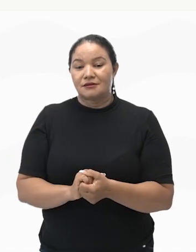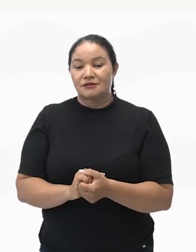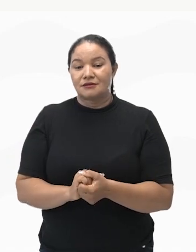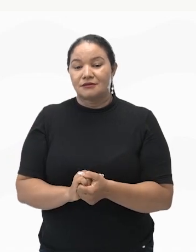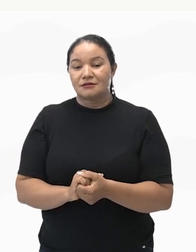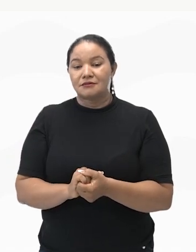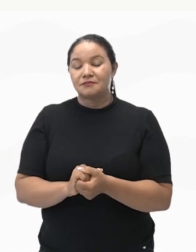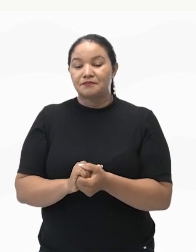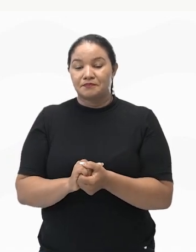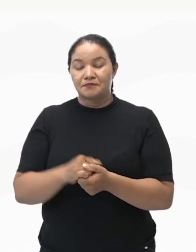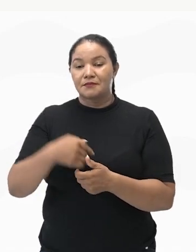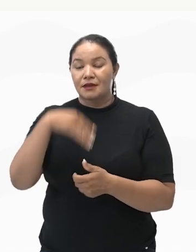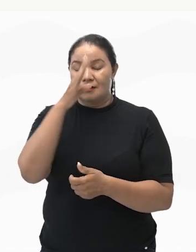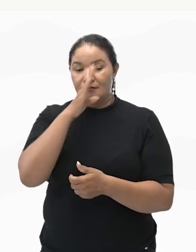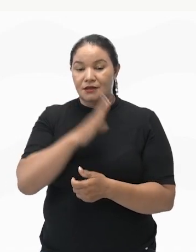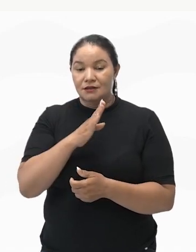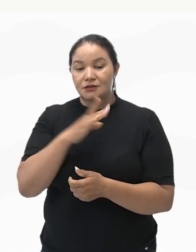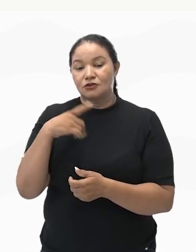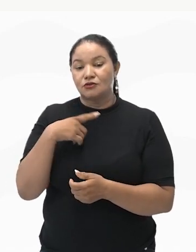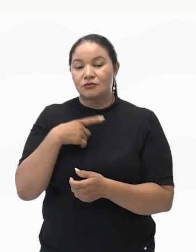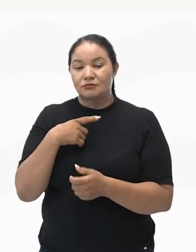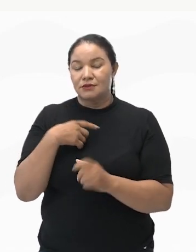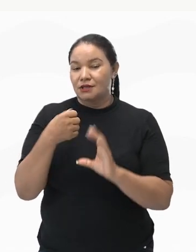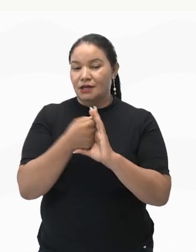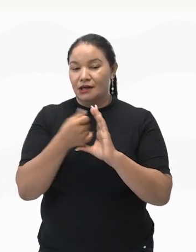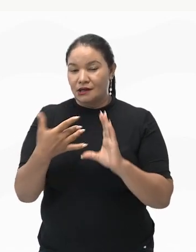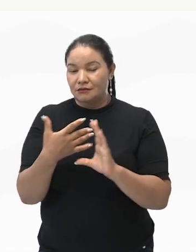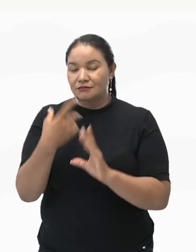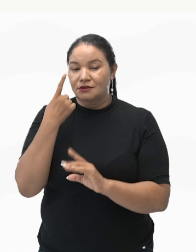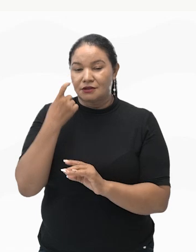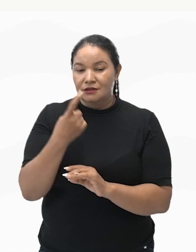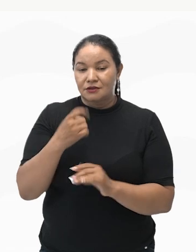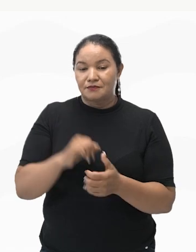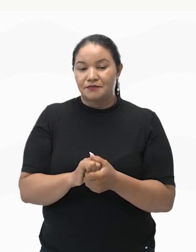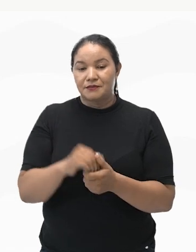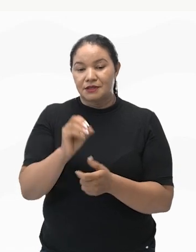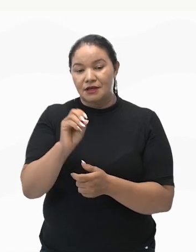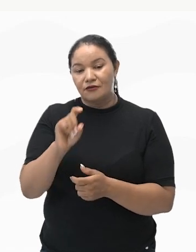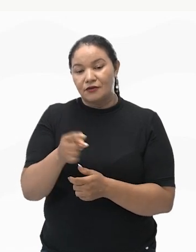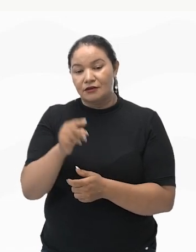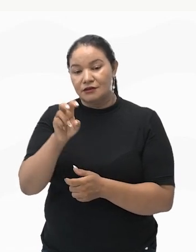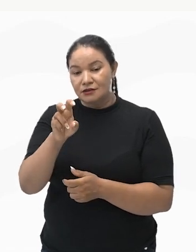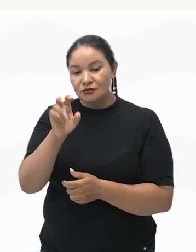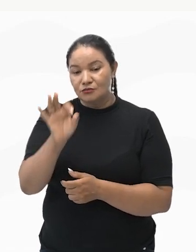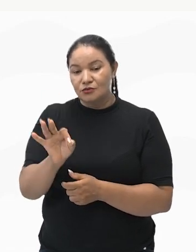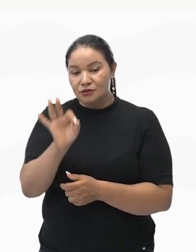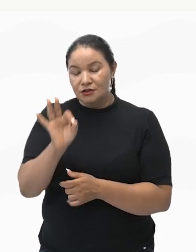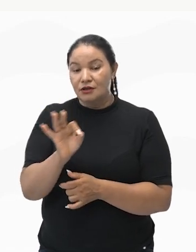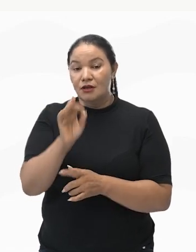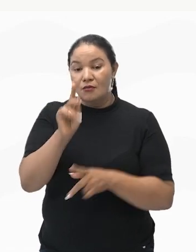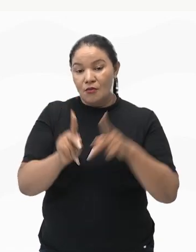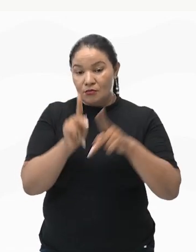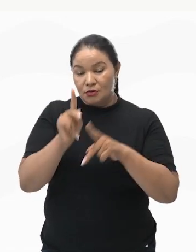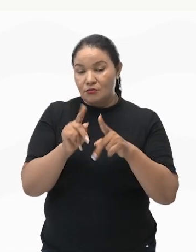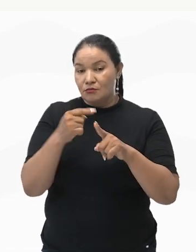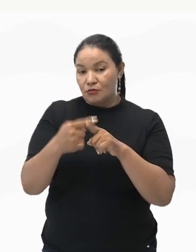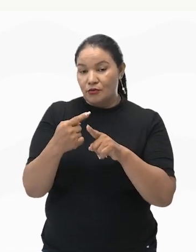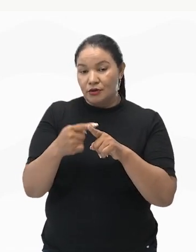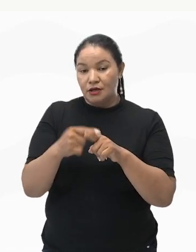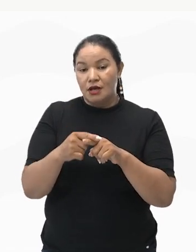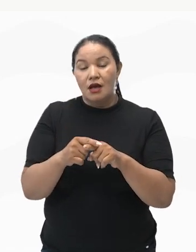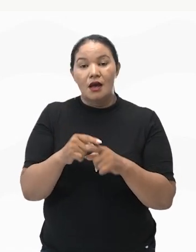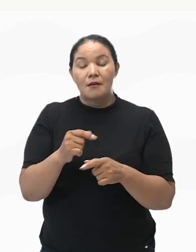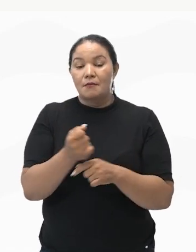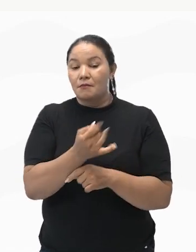tem aqui uma característica interessante. É apenas 0,5% da população brasileira, mas a gente está falando de 900